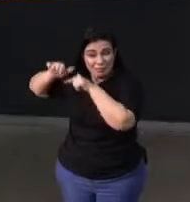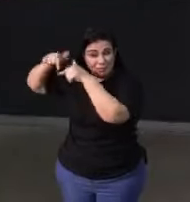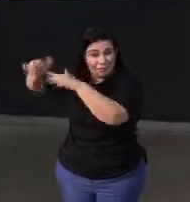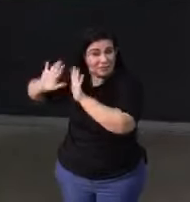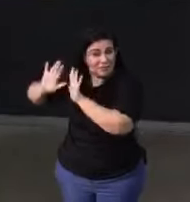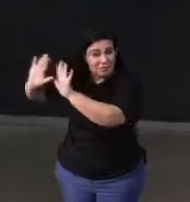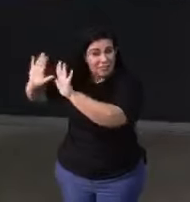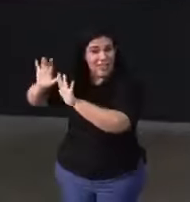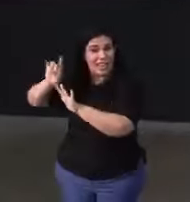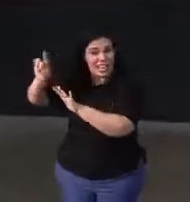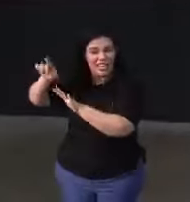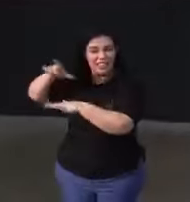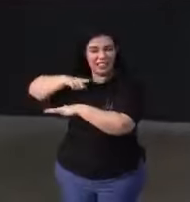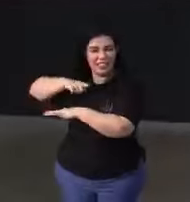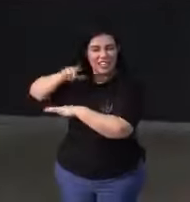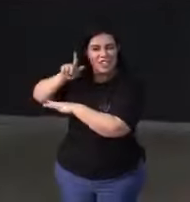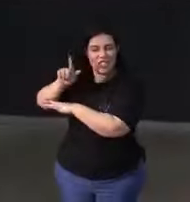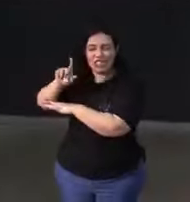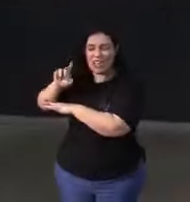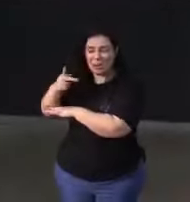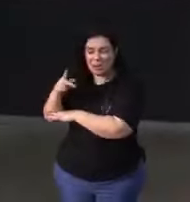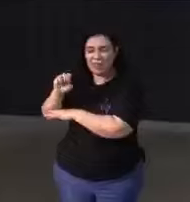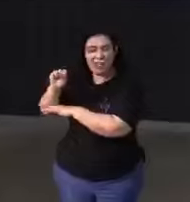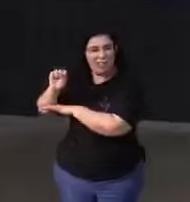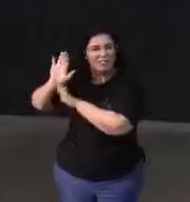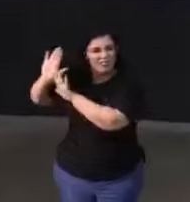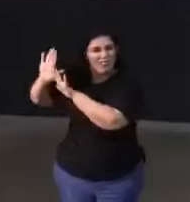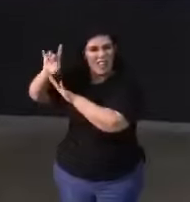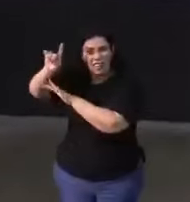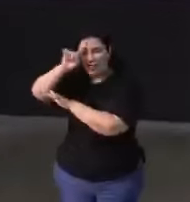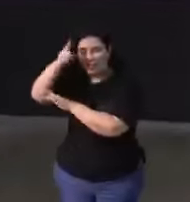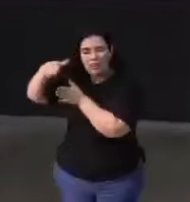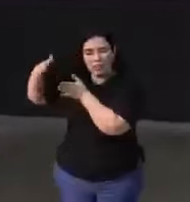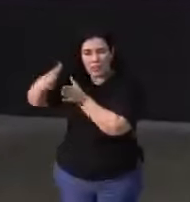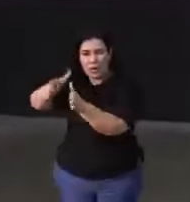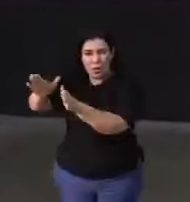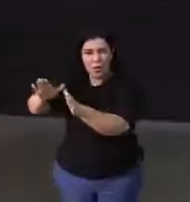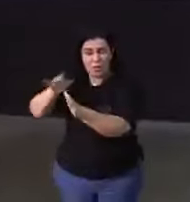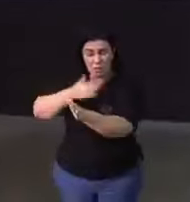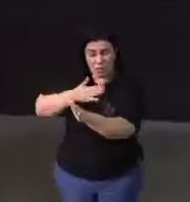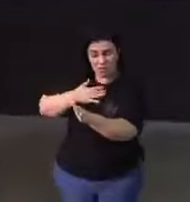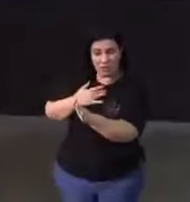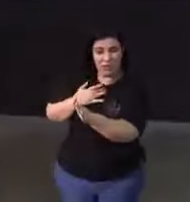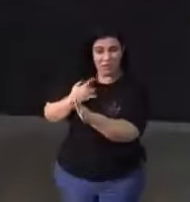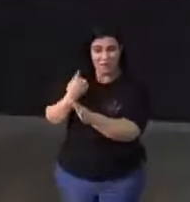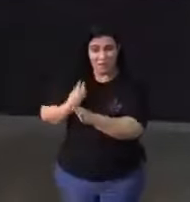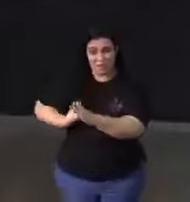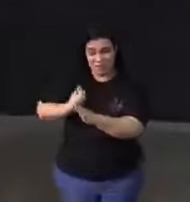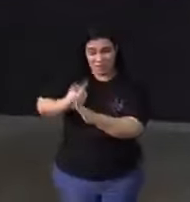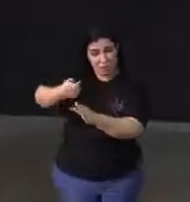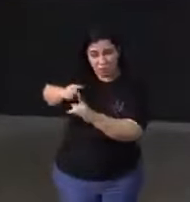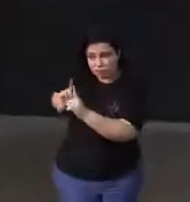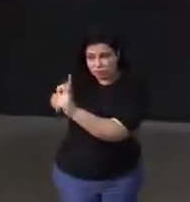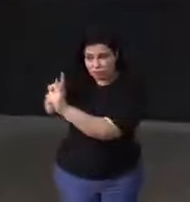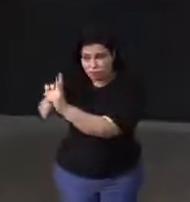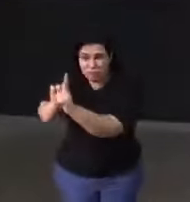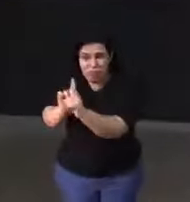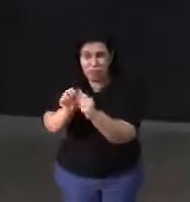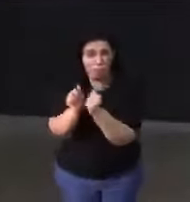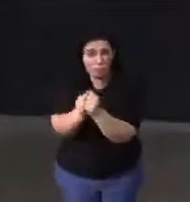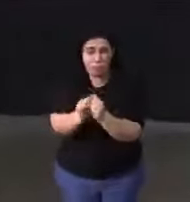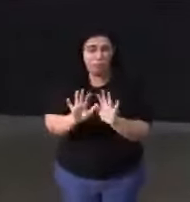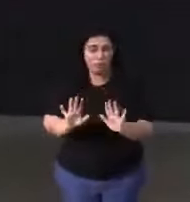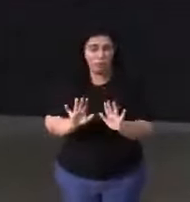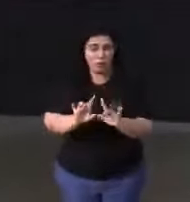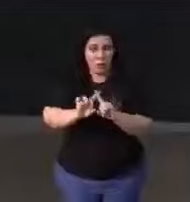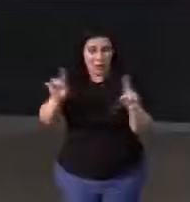Espírito Santo de Deus, ele traça a rota que ele quiser. E nem sempre ele vai traçar a rota mais rápida. E nem sempre ele vai